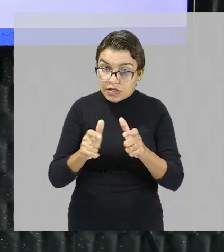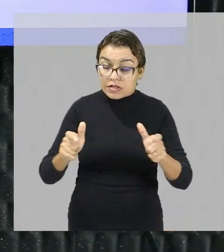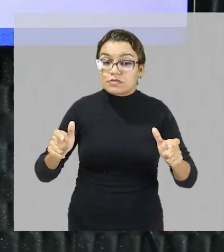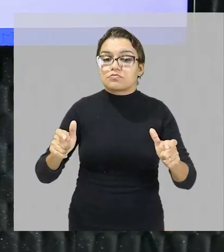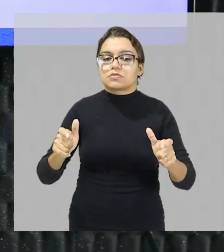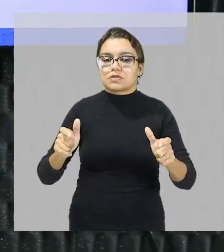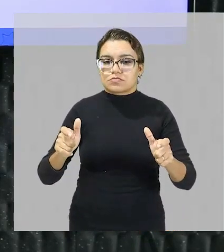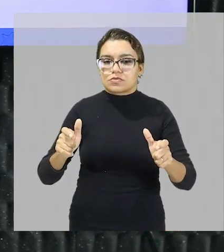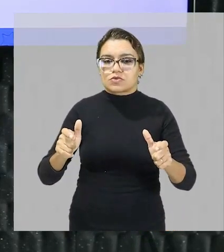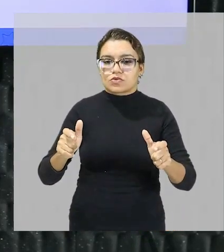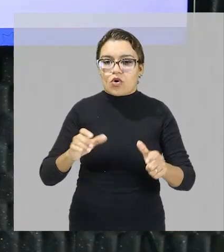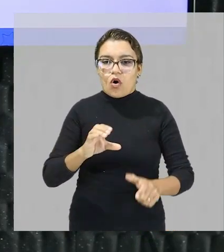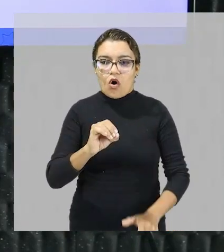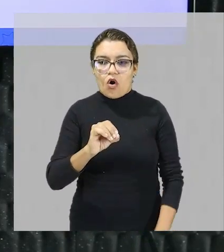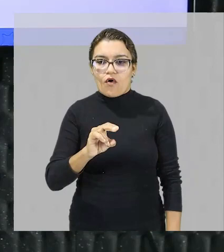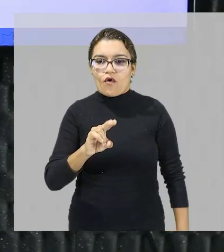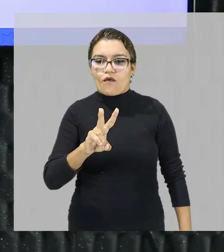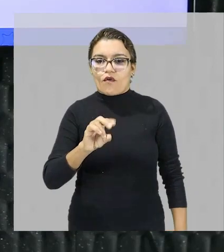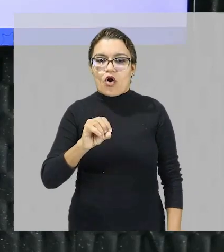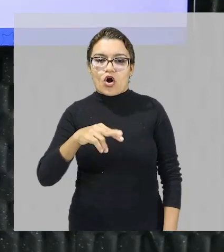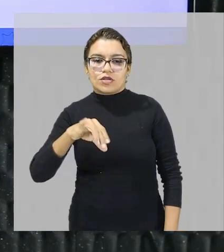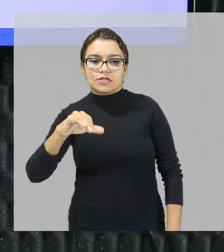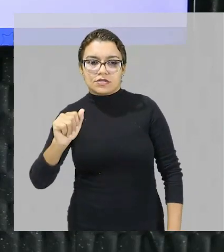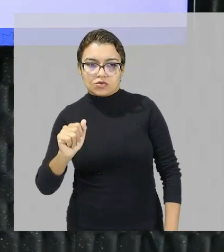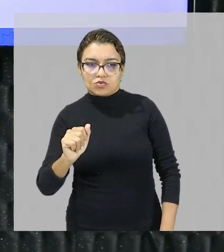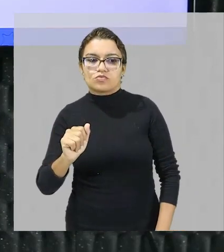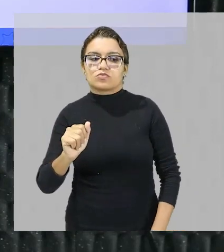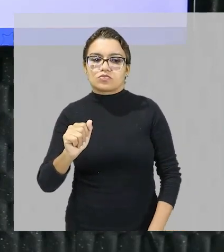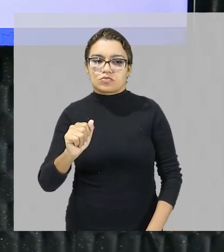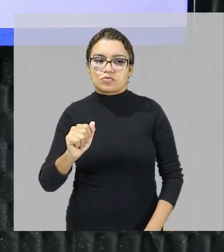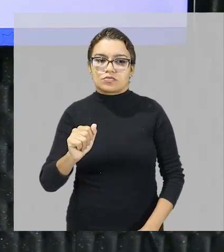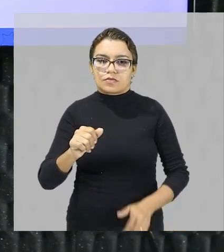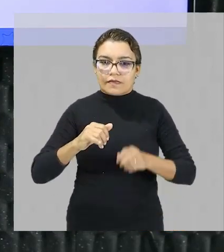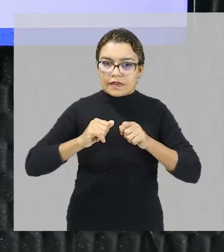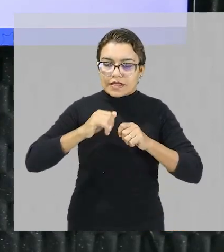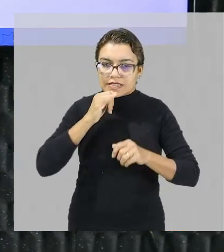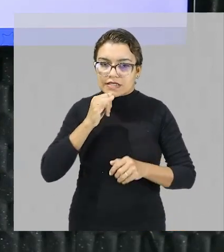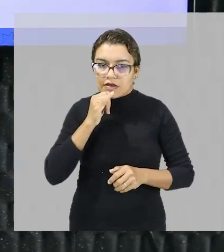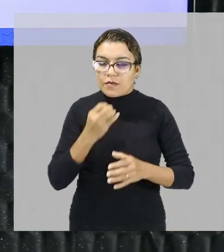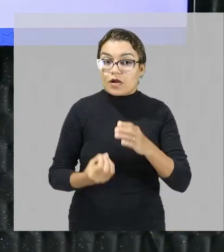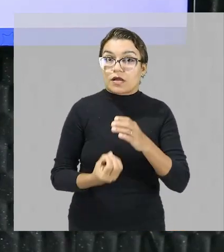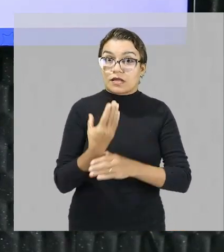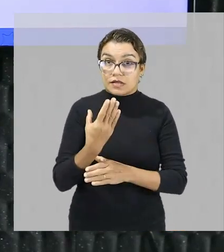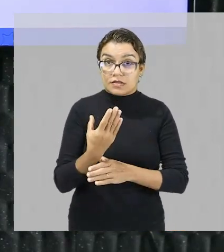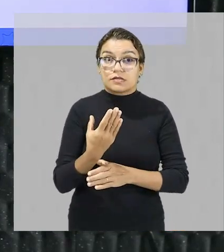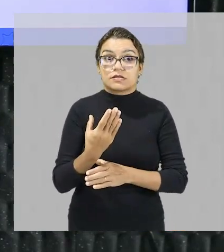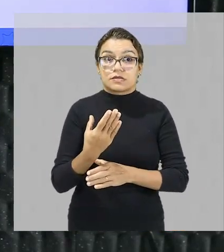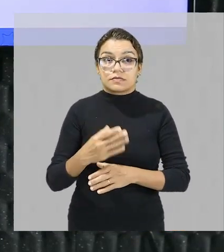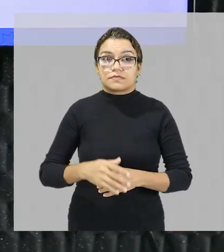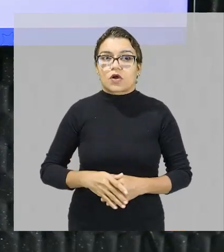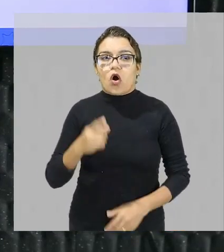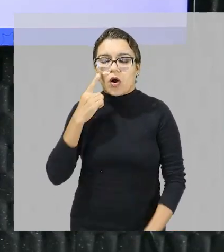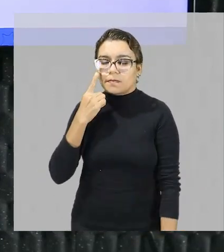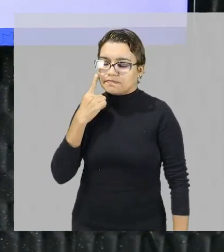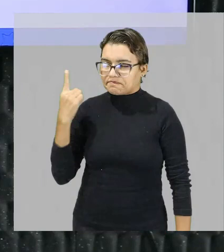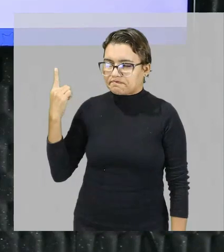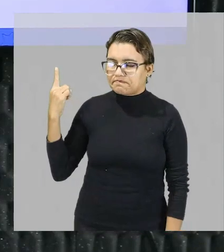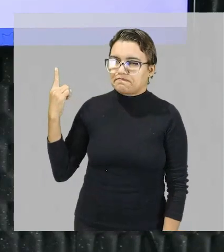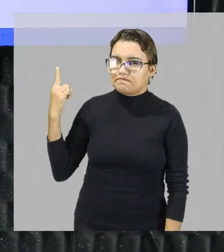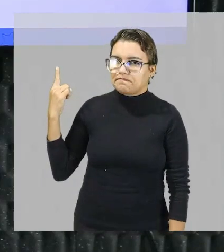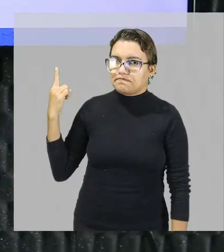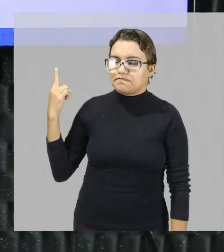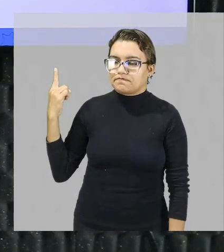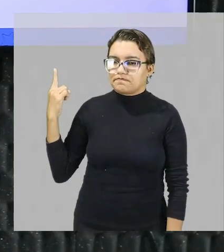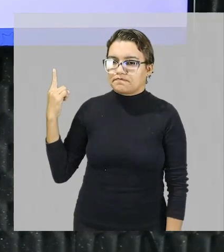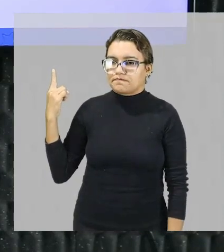a proliferação das células foliculares, a formação da zona pelúcida e o desenvolvimento